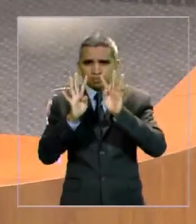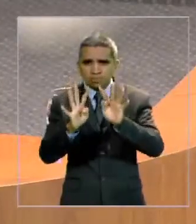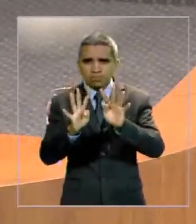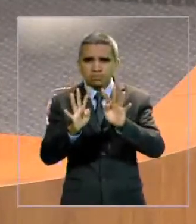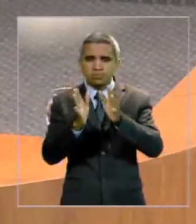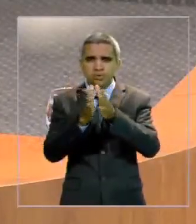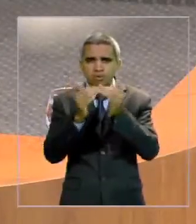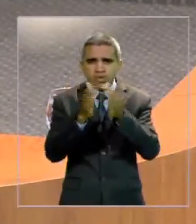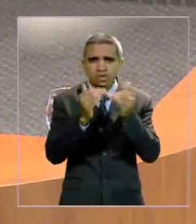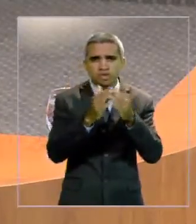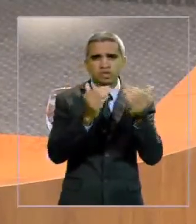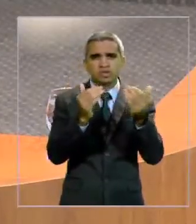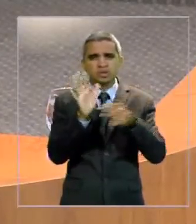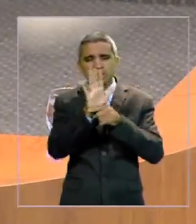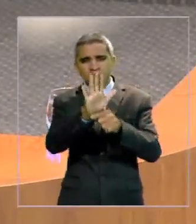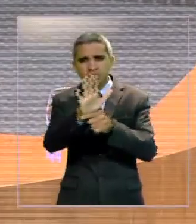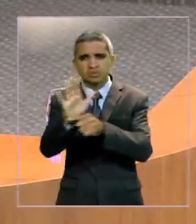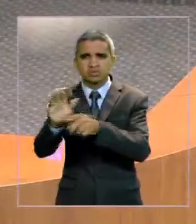Senhoras e senhores,